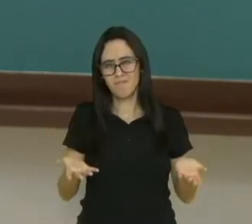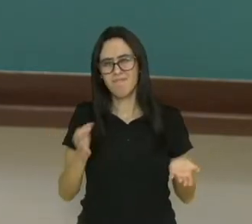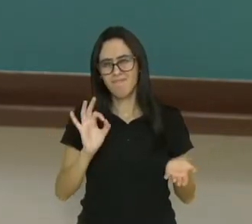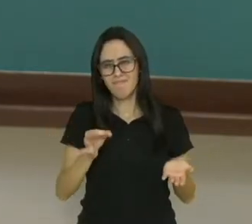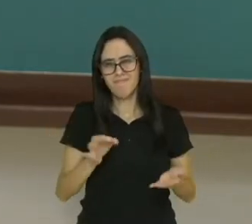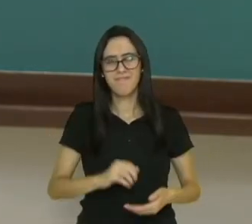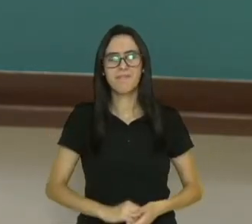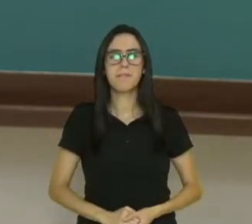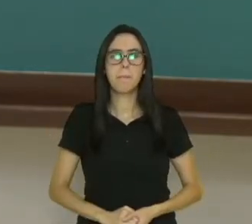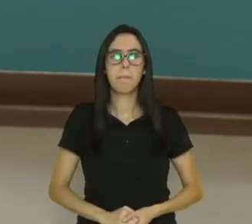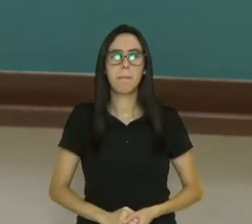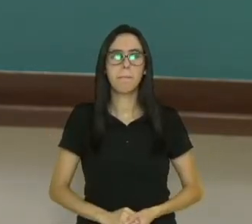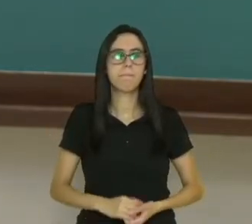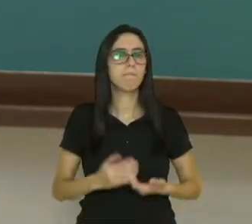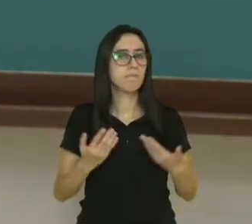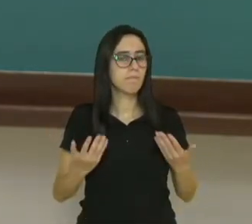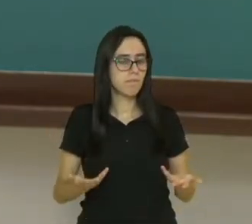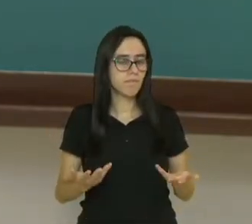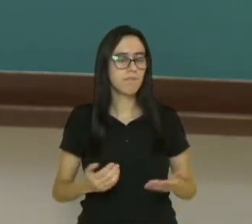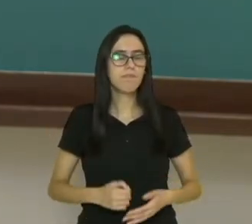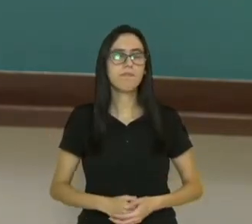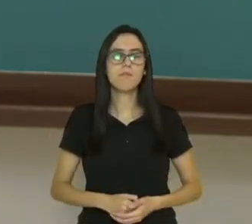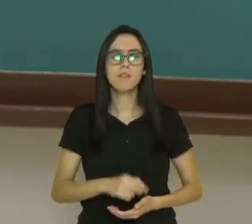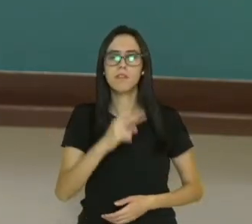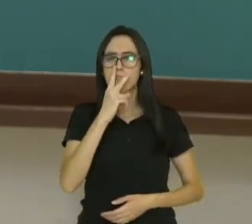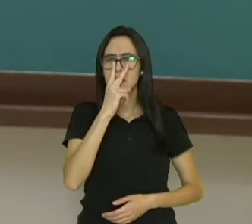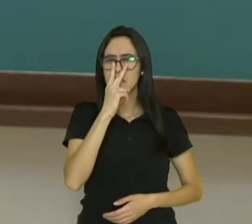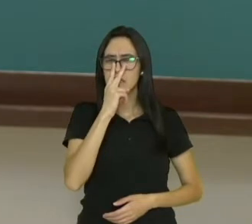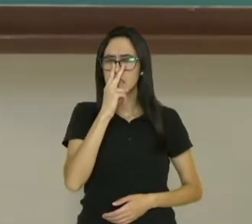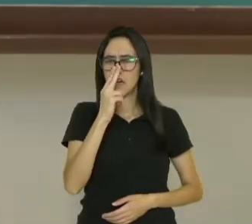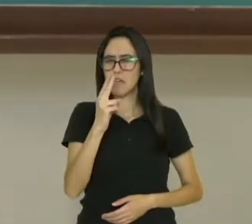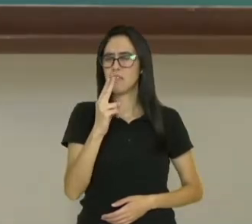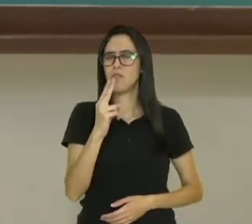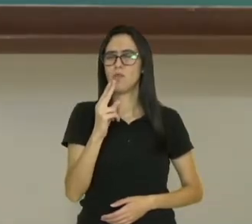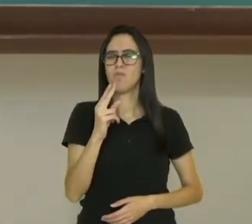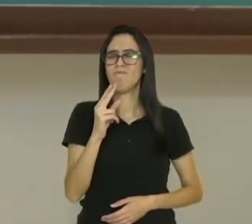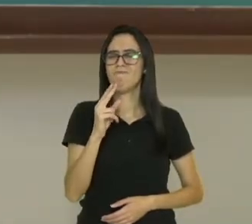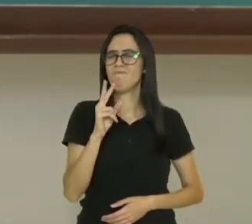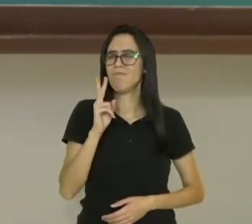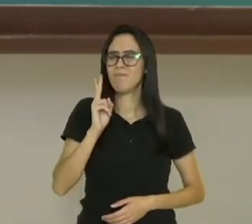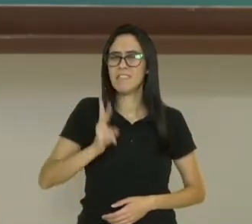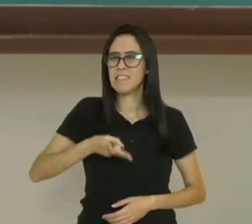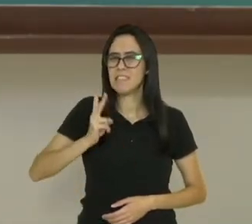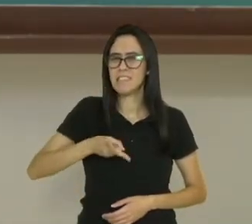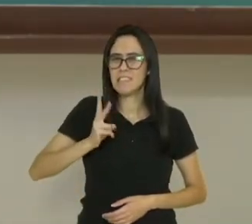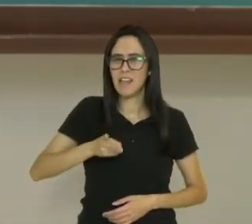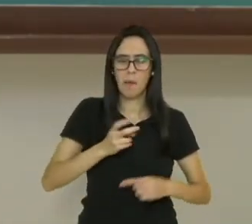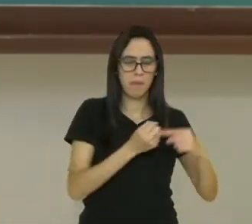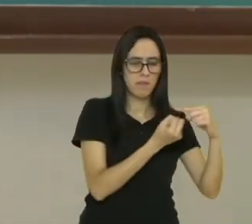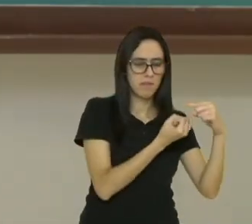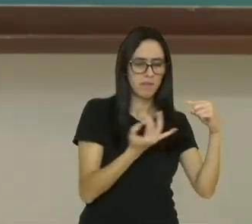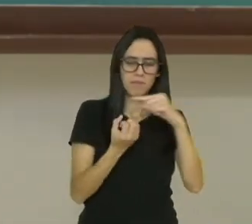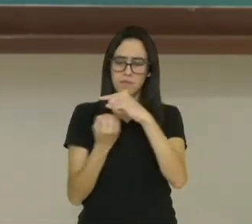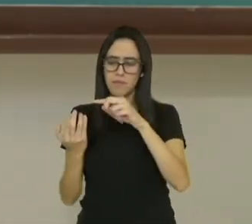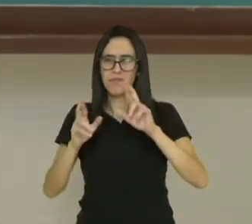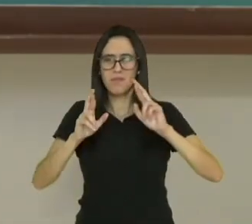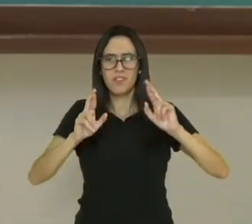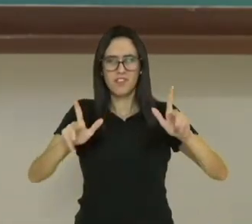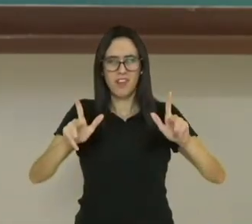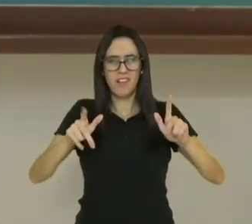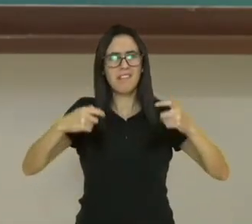Certinho? Vamos lá. Será que sempre que eu tiver denominadores diferentes, eu vou ter que